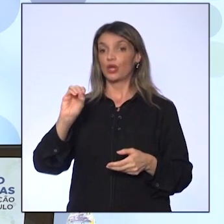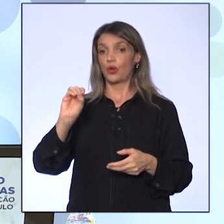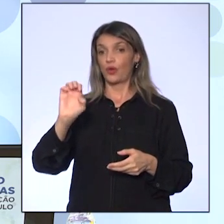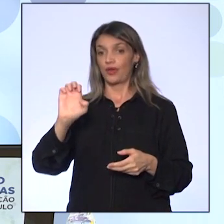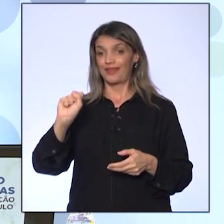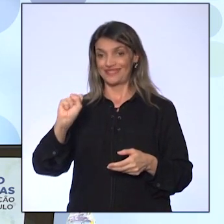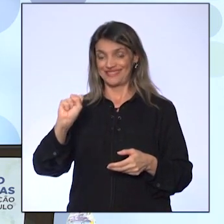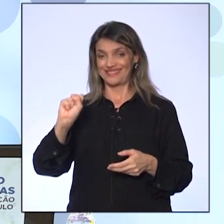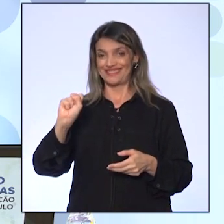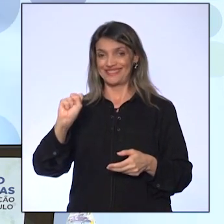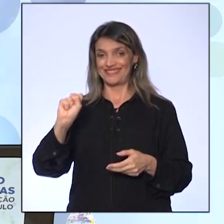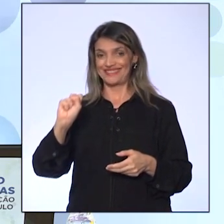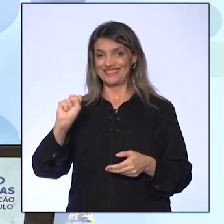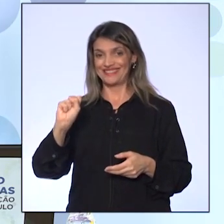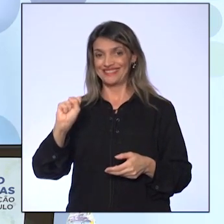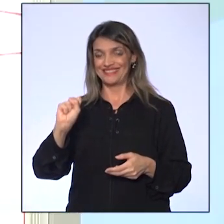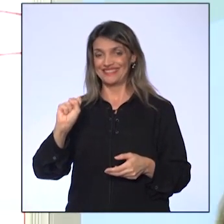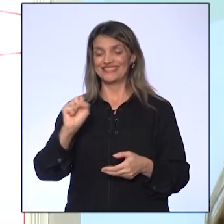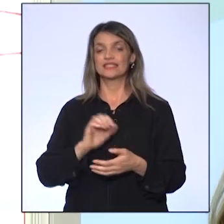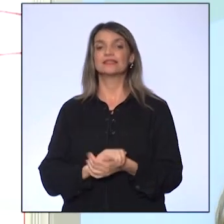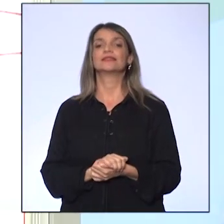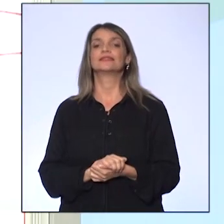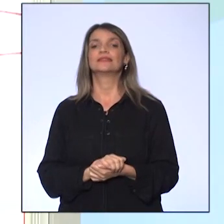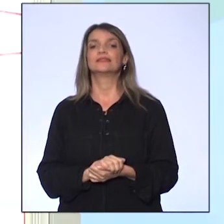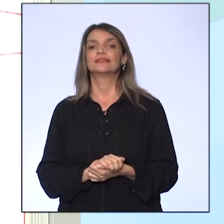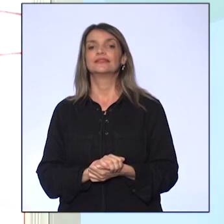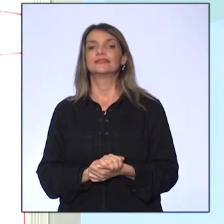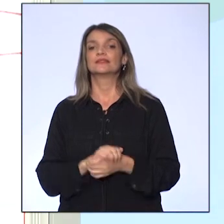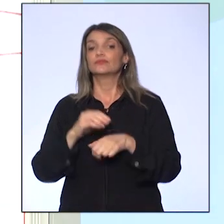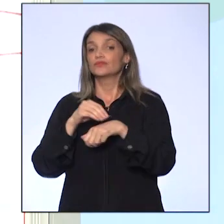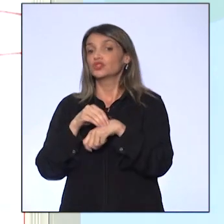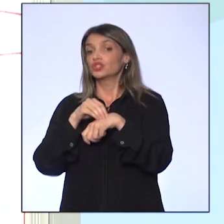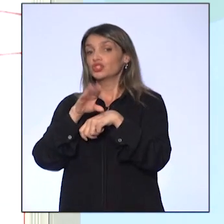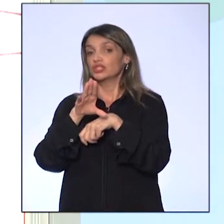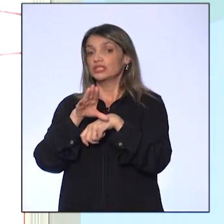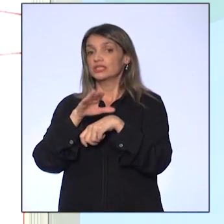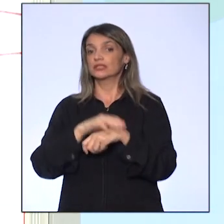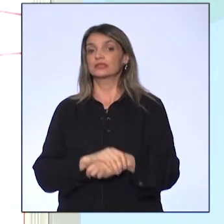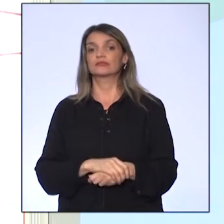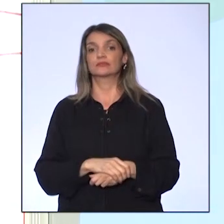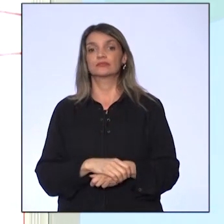Ó, herói. Certo? Essa era a minha dica para vocês.